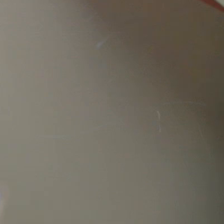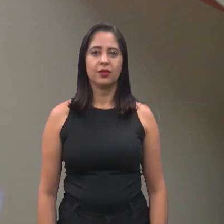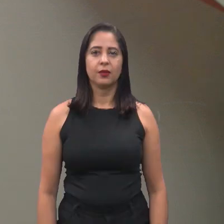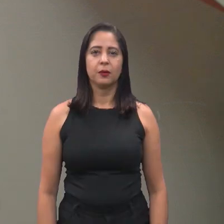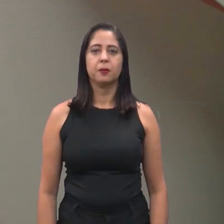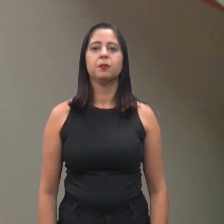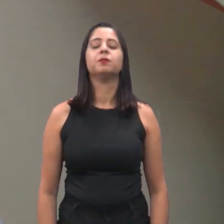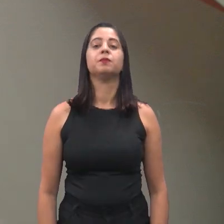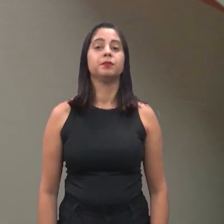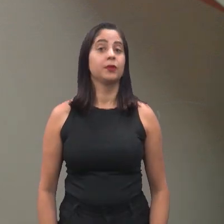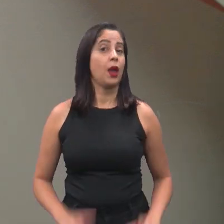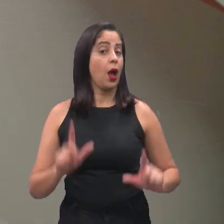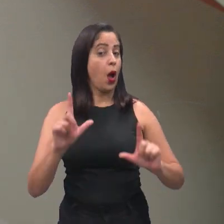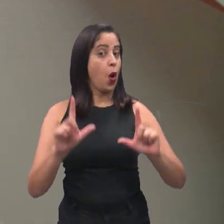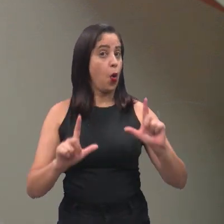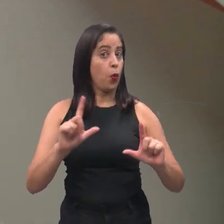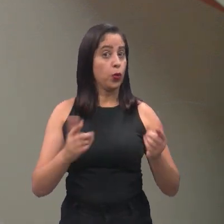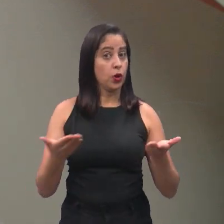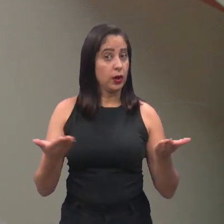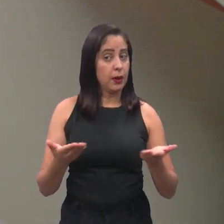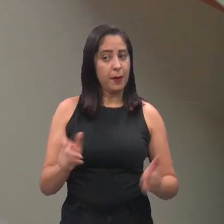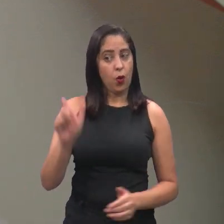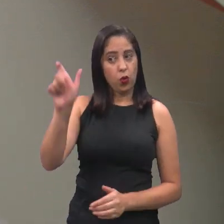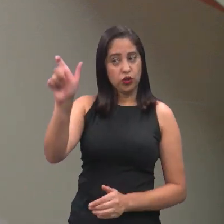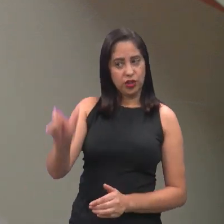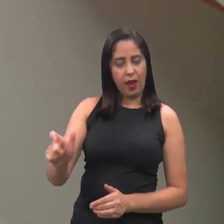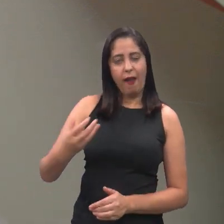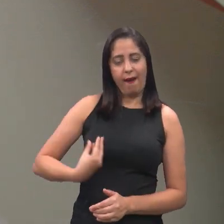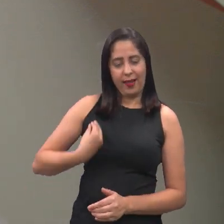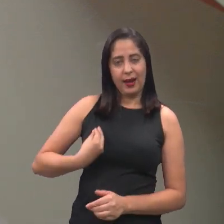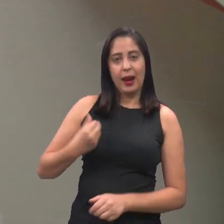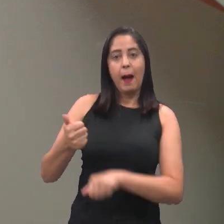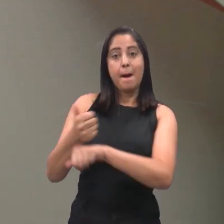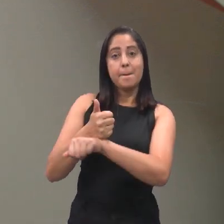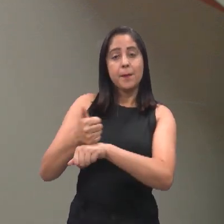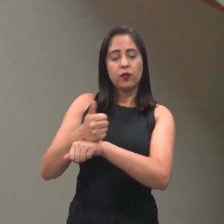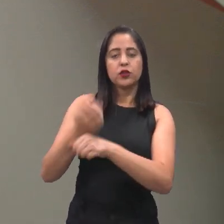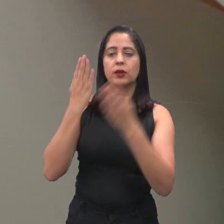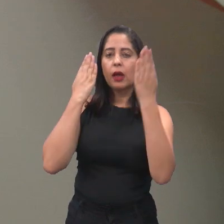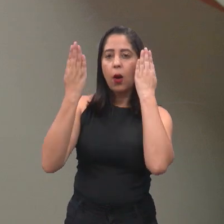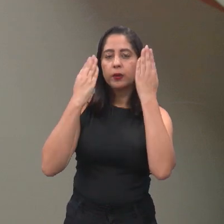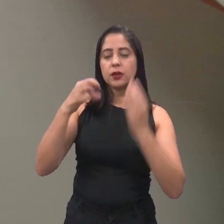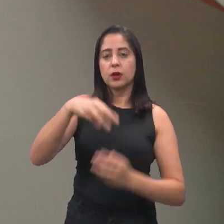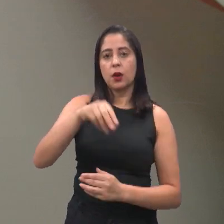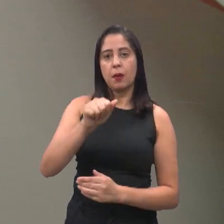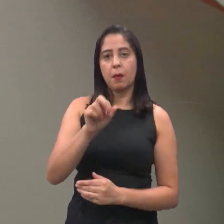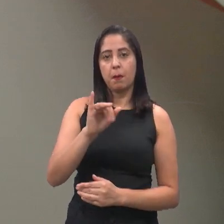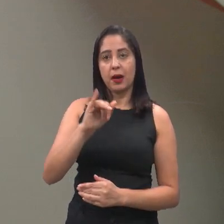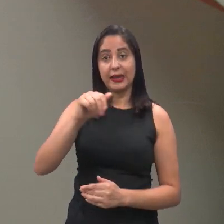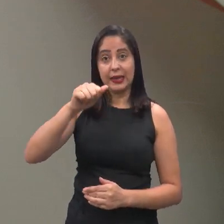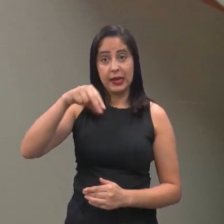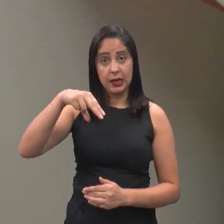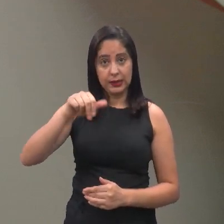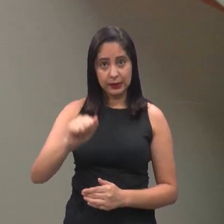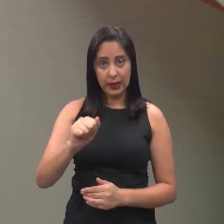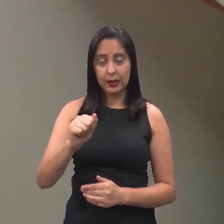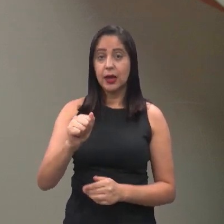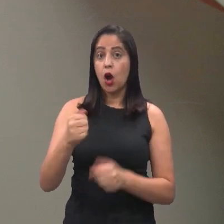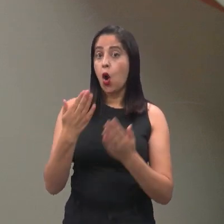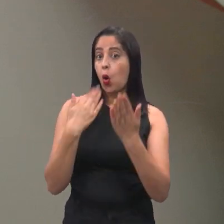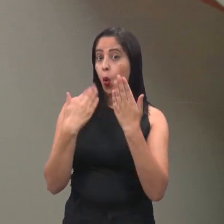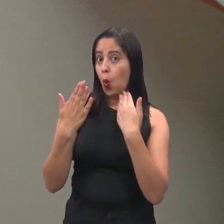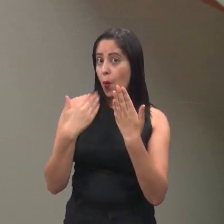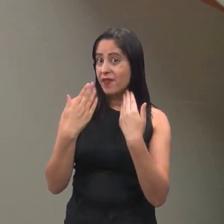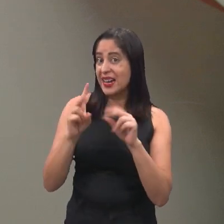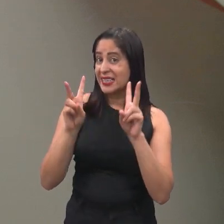No De Bem com Você de hoje, eu recebo a psicóloga Mariana Marco para uma conversa muito importante: como prevenir o